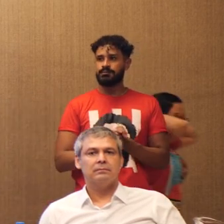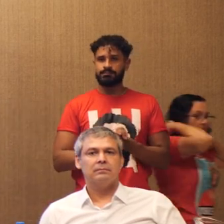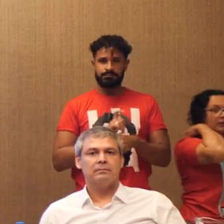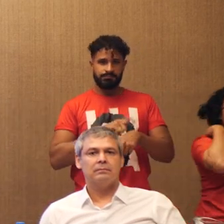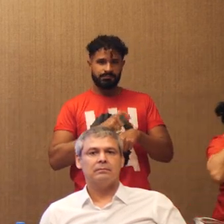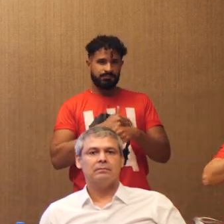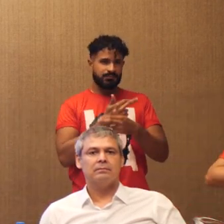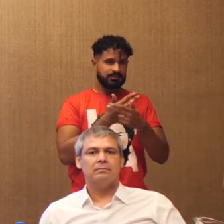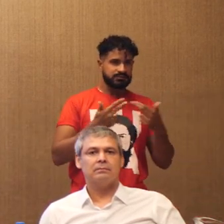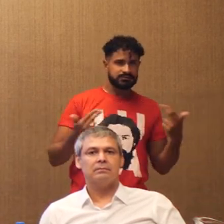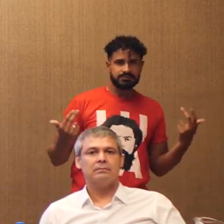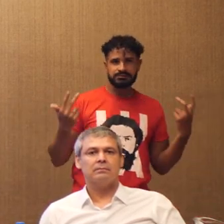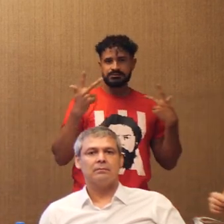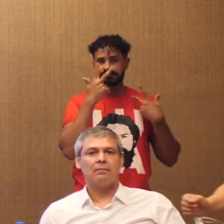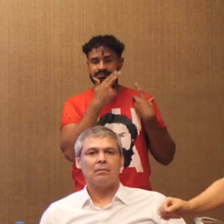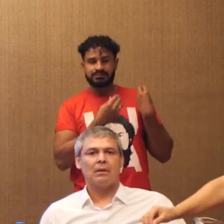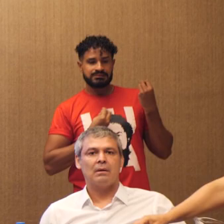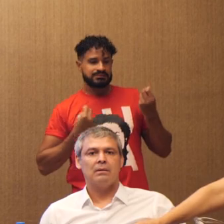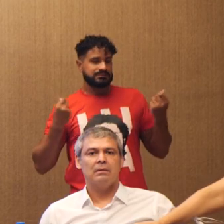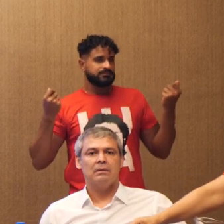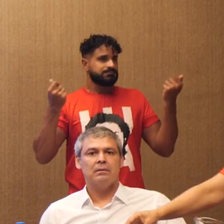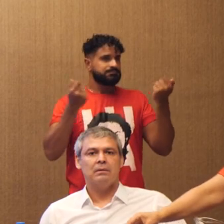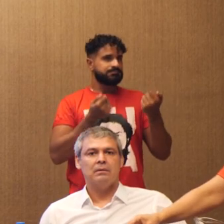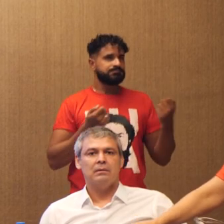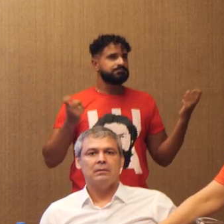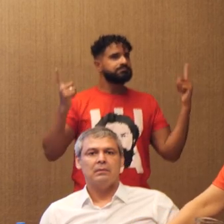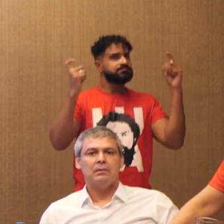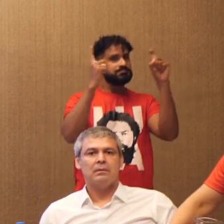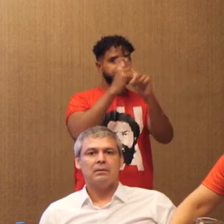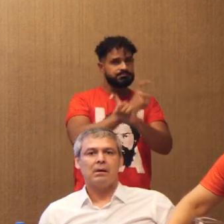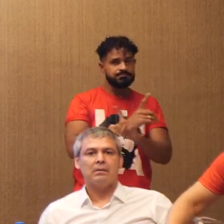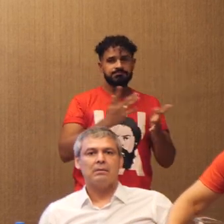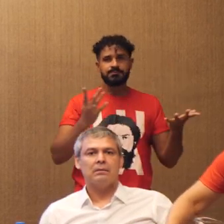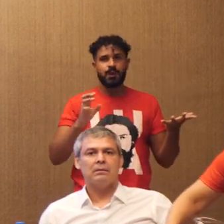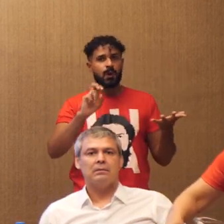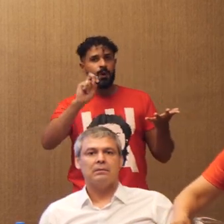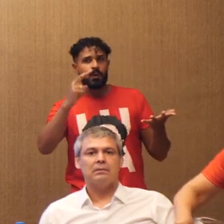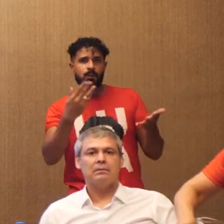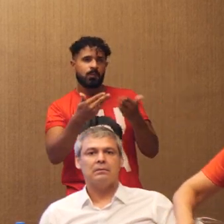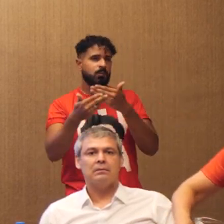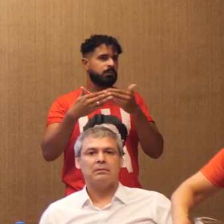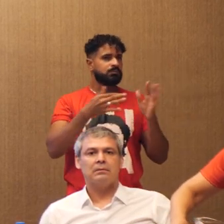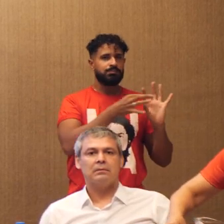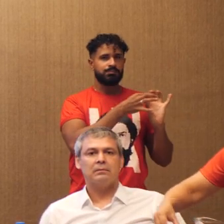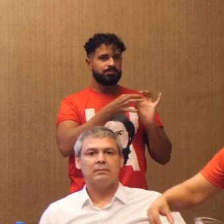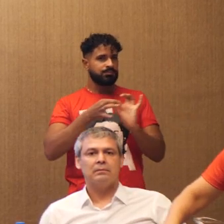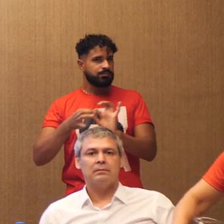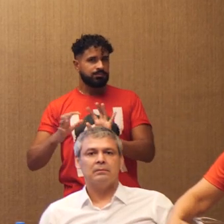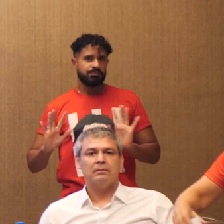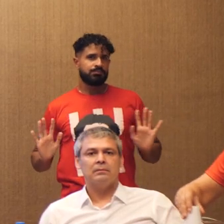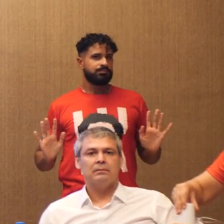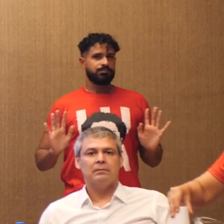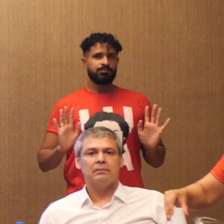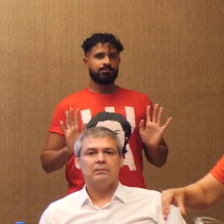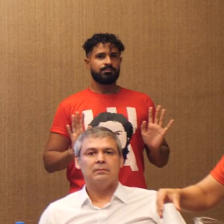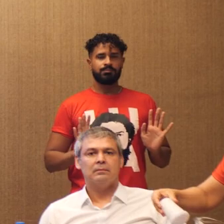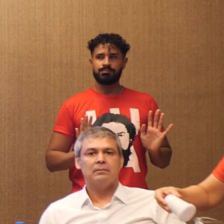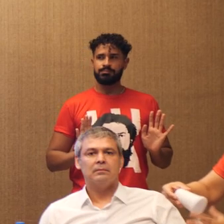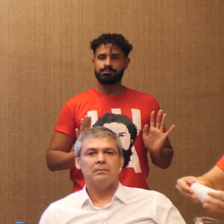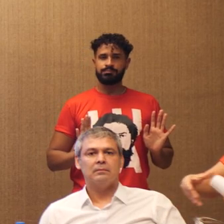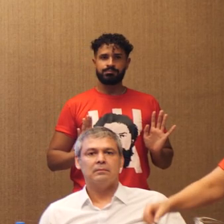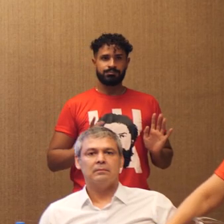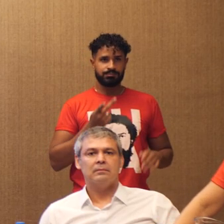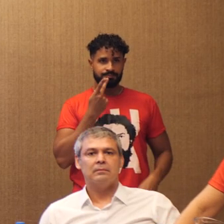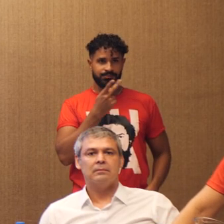quando as coisas parecerem que estão difíceis, ou em qualquer circunstância,